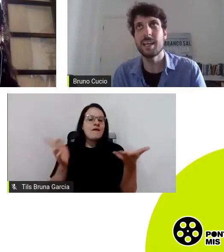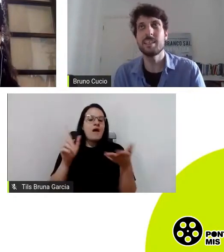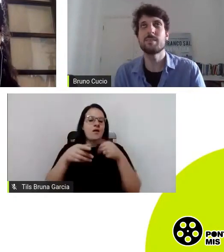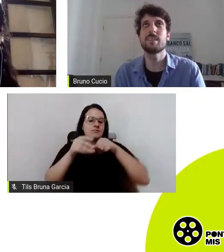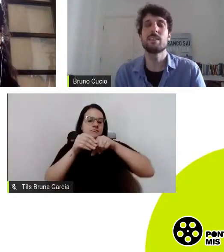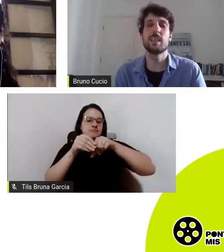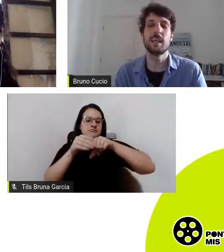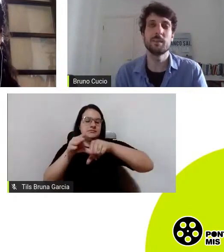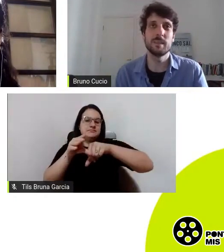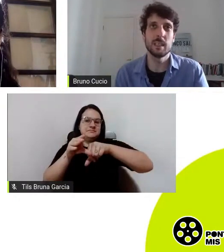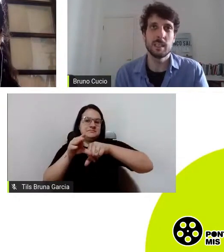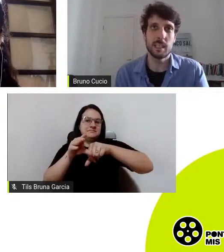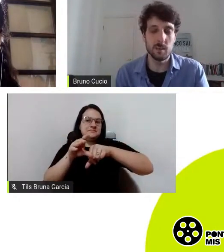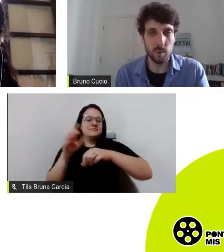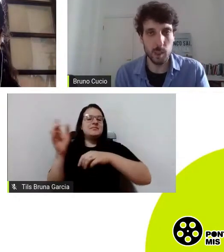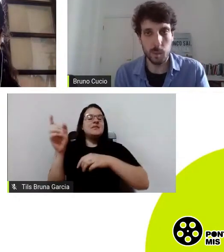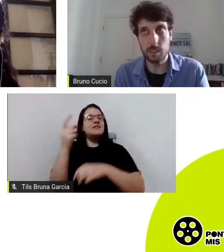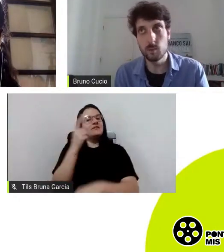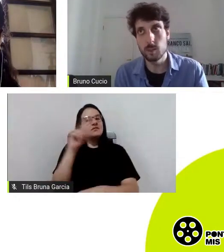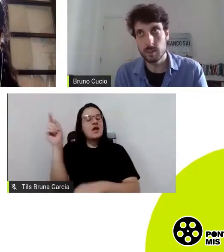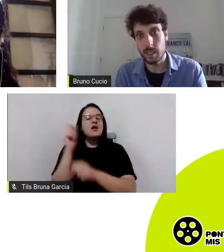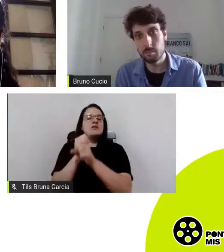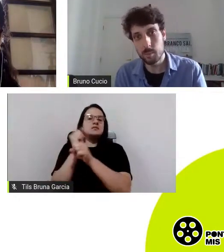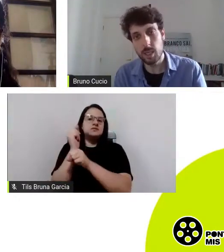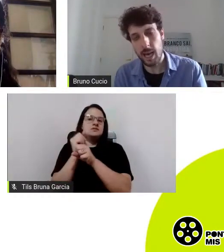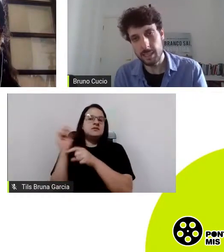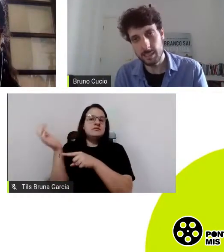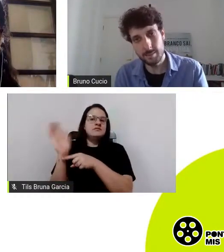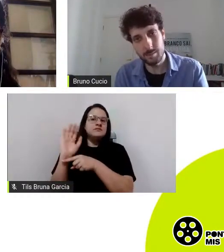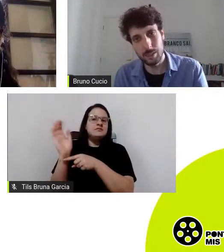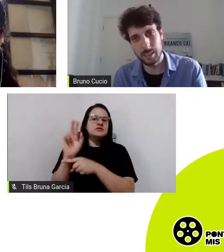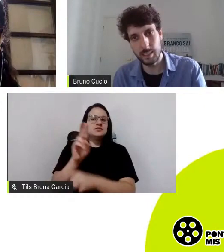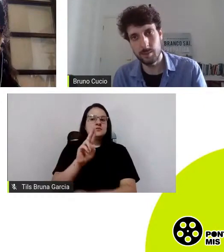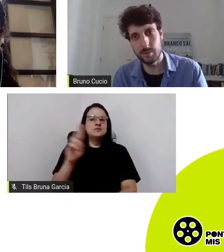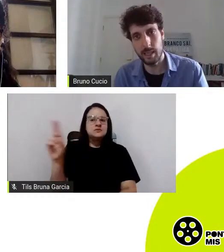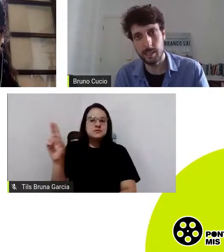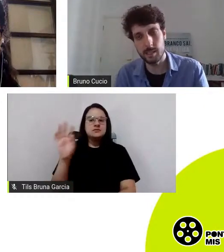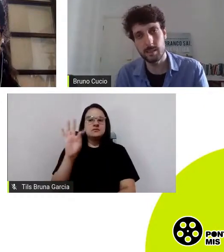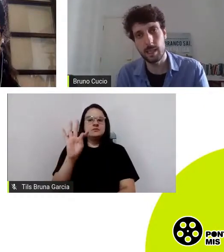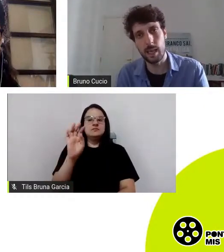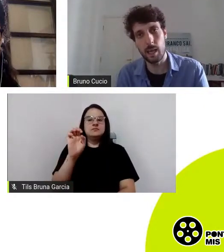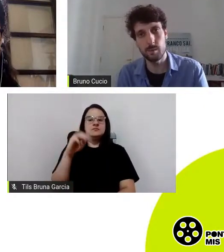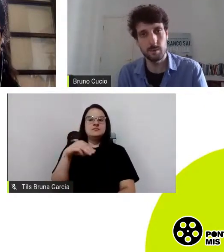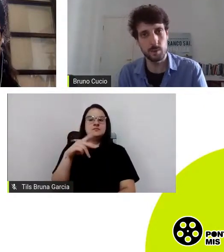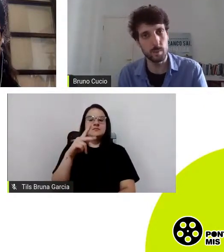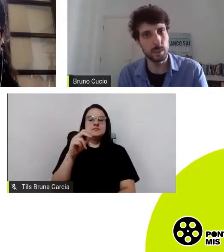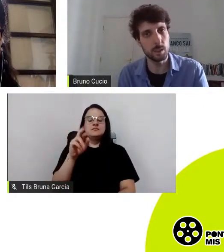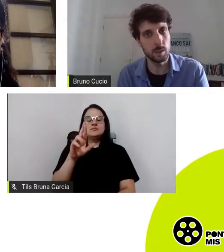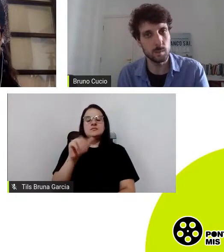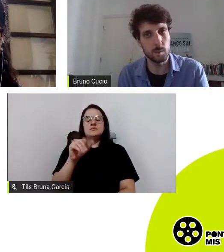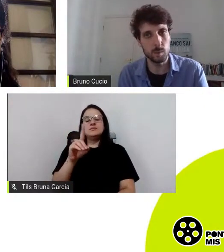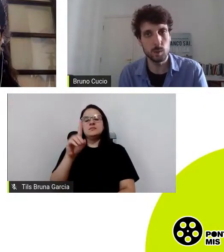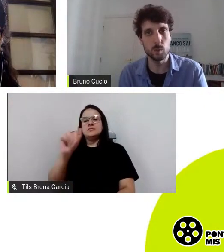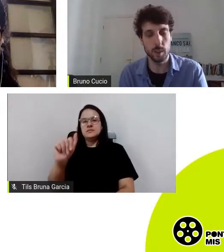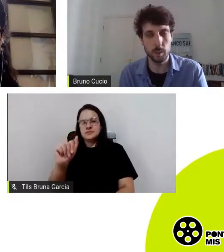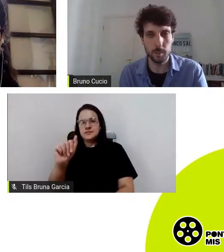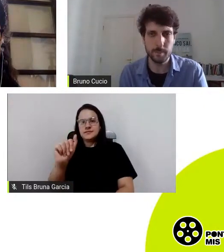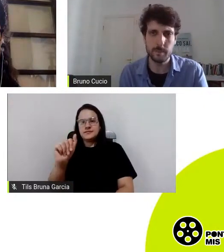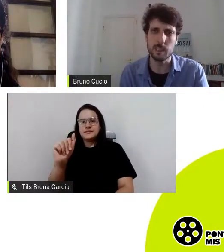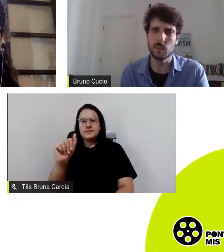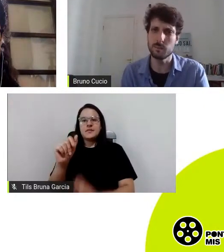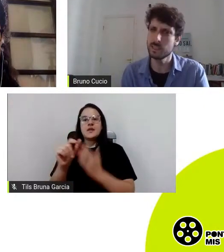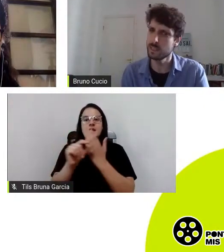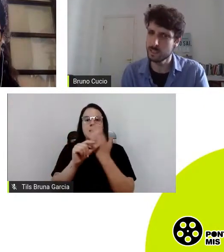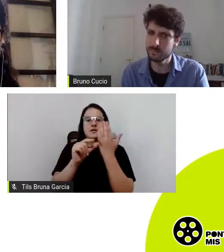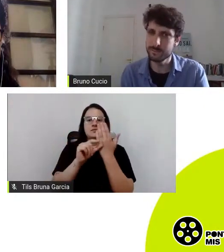deixando como indicação aí de fim de ano, tem um filme chamado Temporada, do André Novais, que